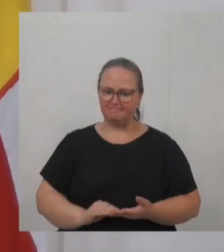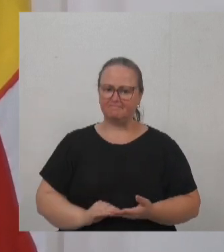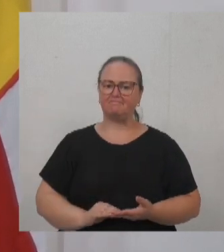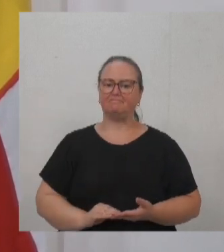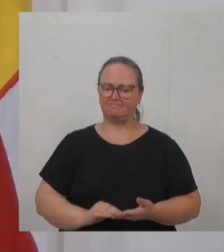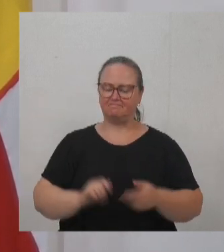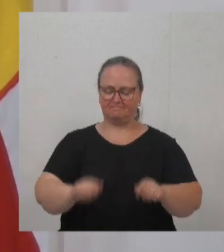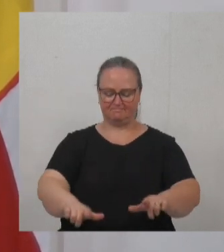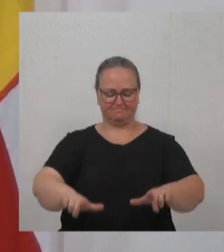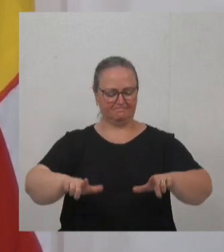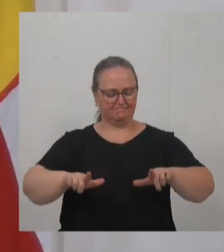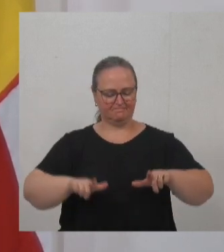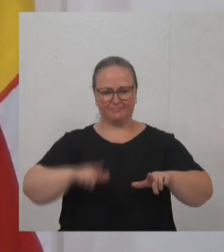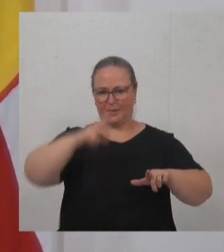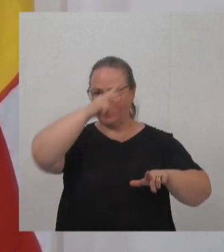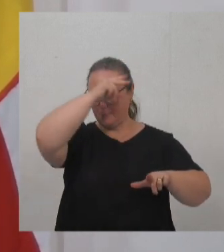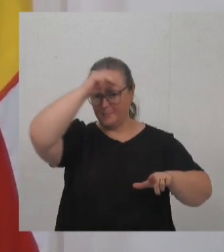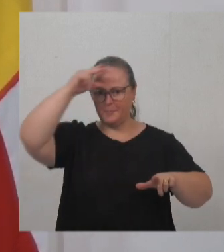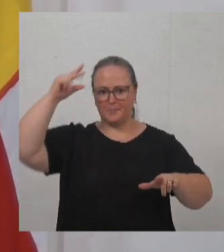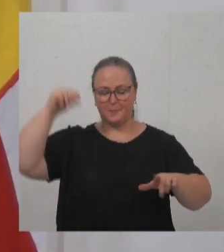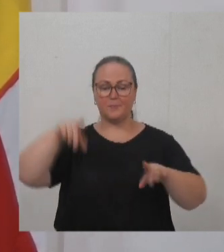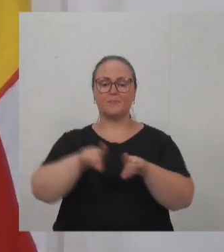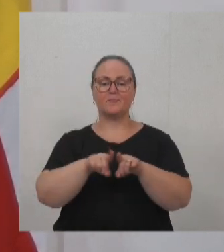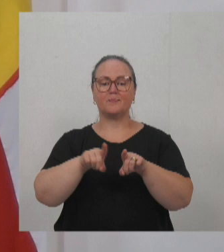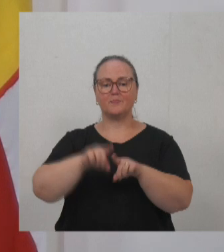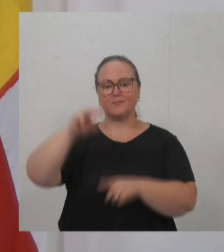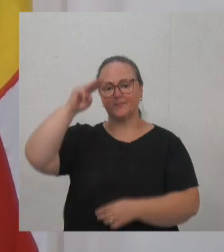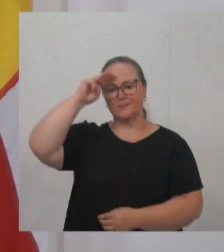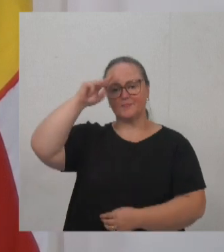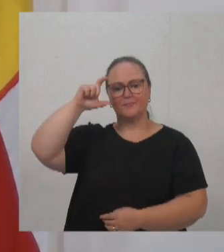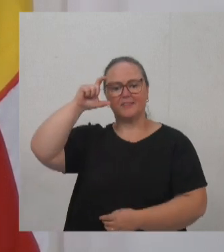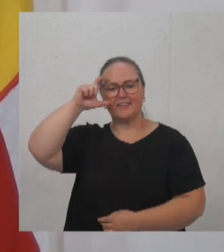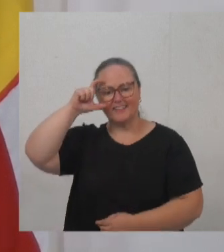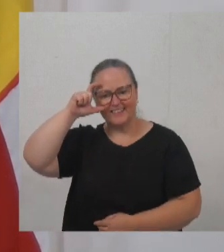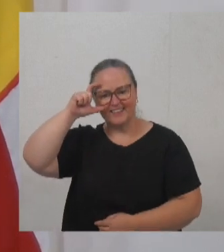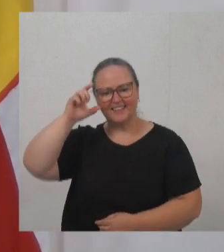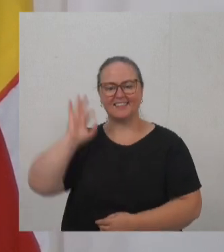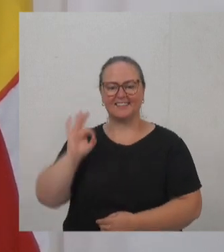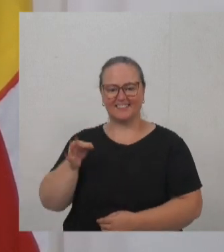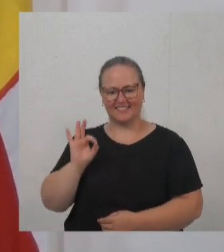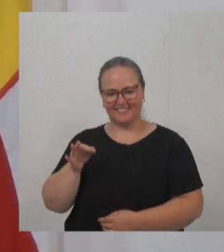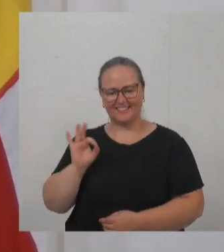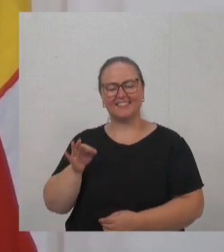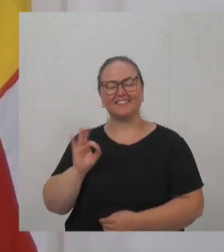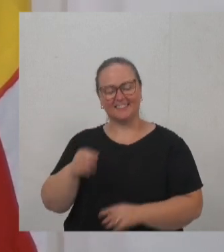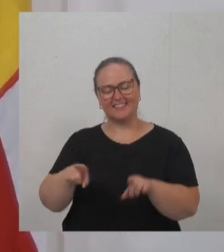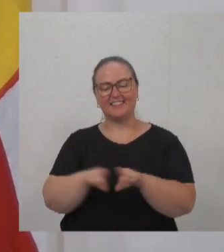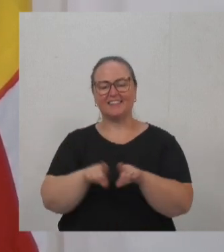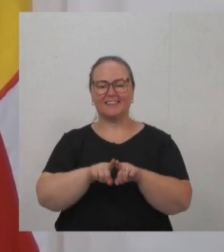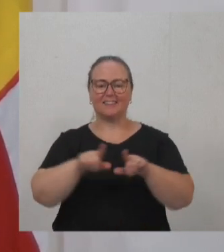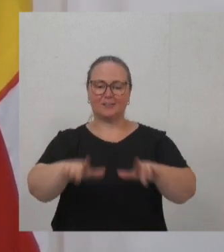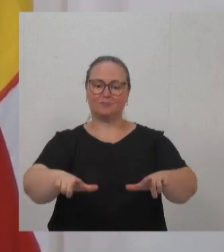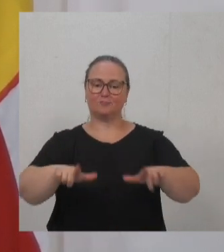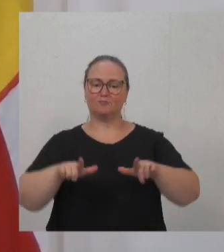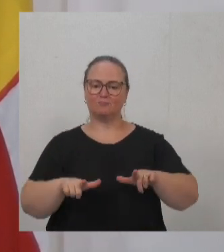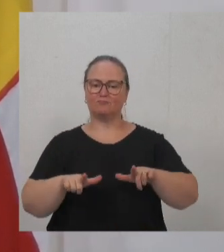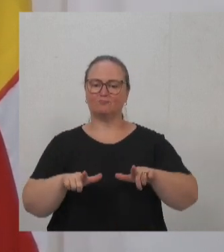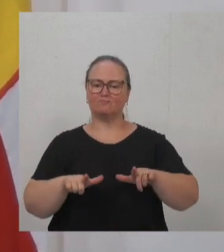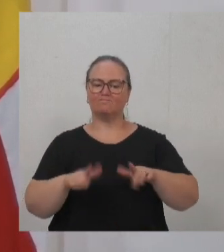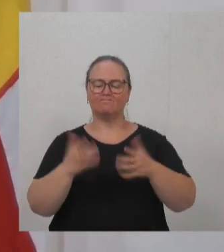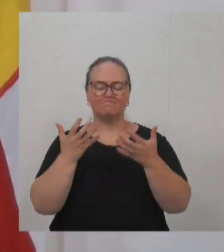diplomado, e a senhora Maria Regina, também diplomada, desejando-lhes